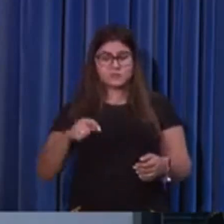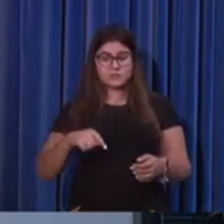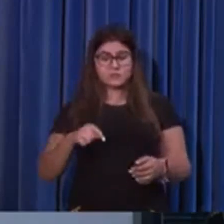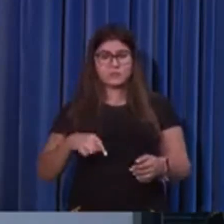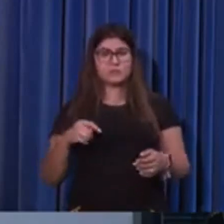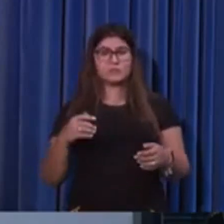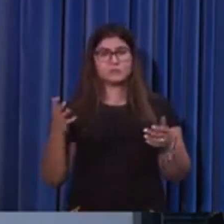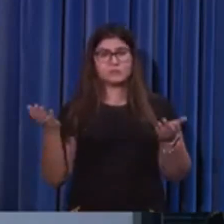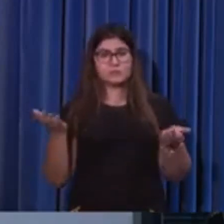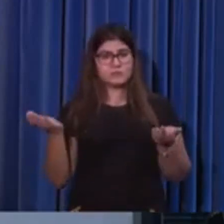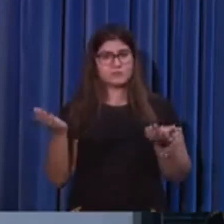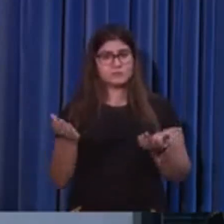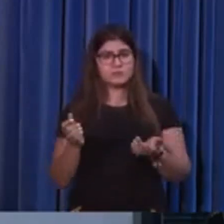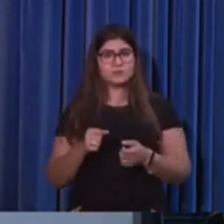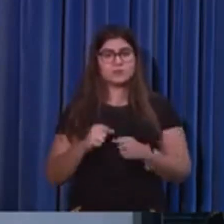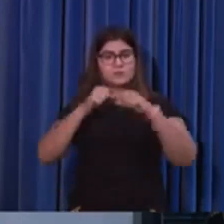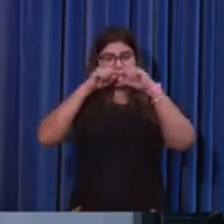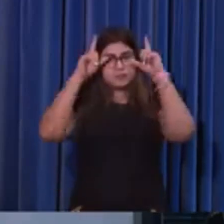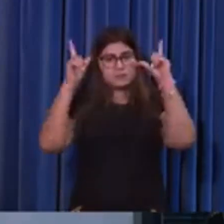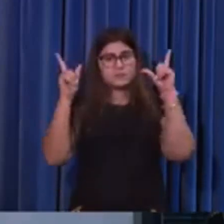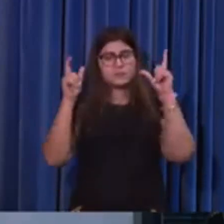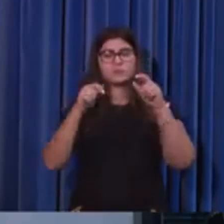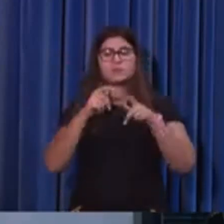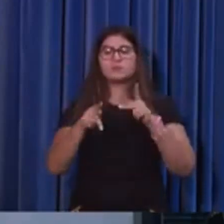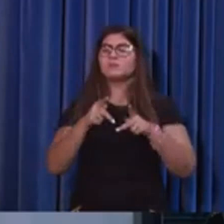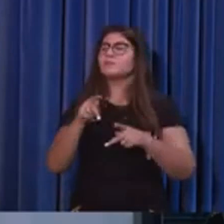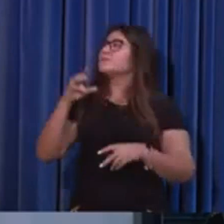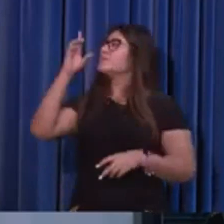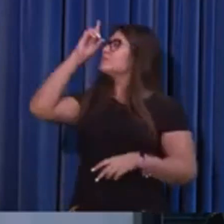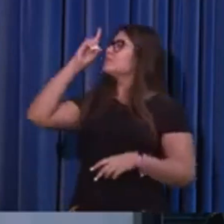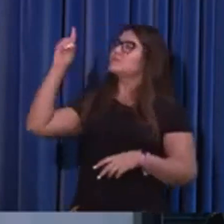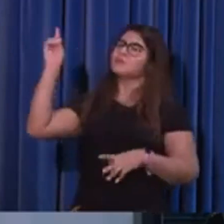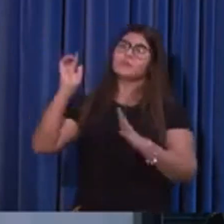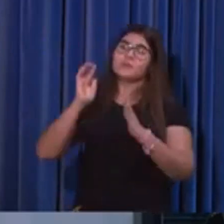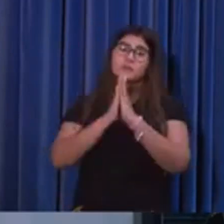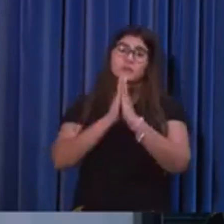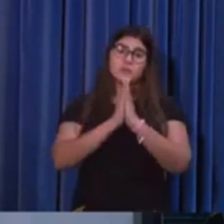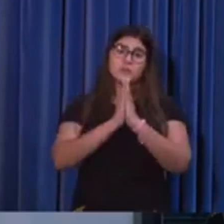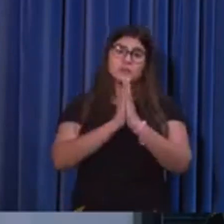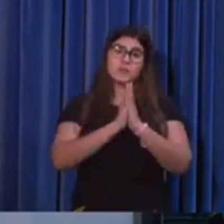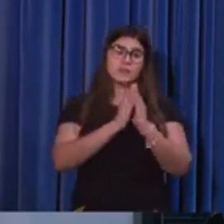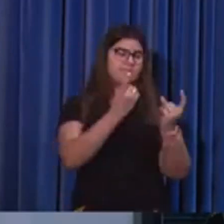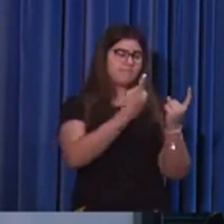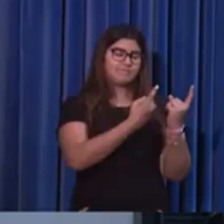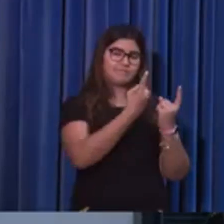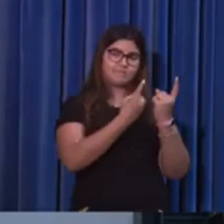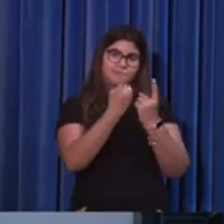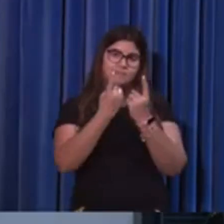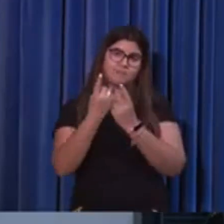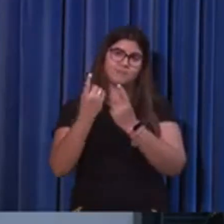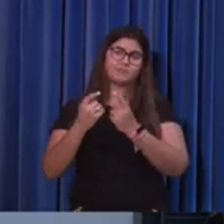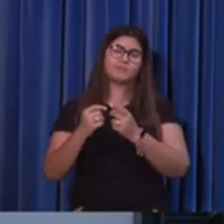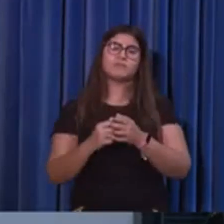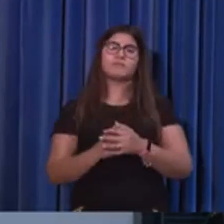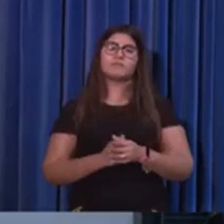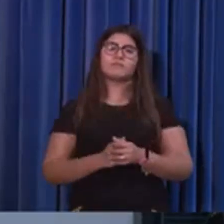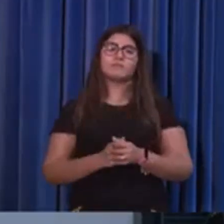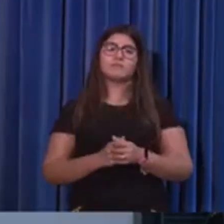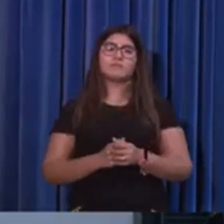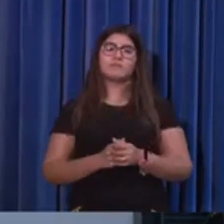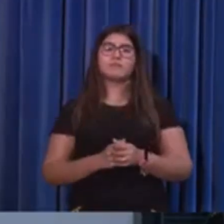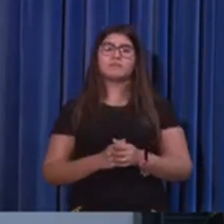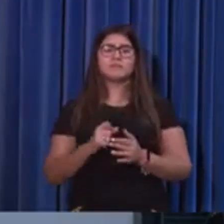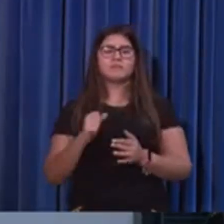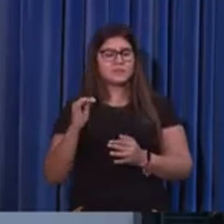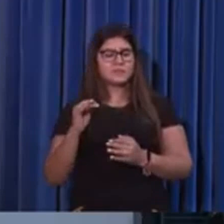pós-modernidade. Acorda, povo de Deus. Orem uns pelos outros, oremos uns pelos outros. Quantos pastores